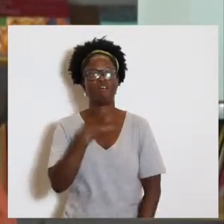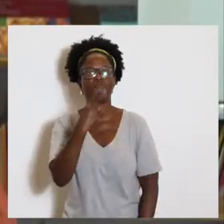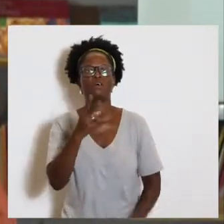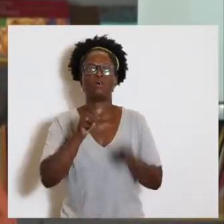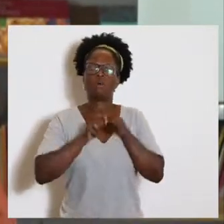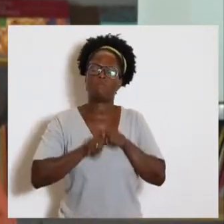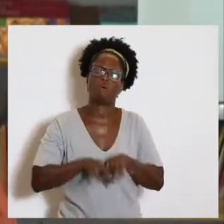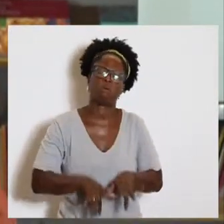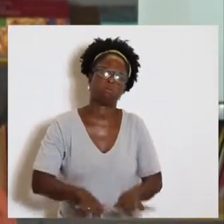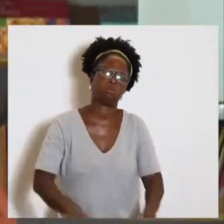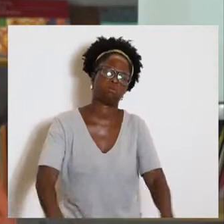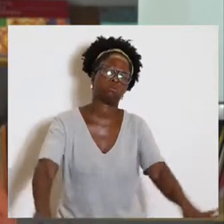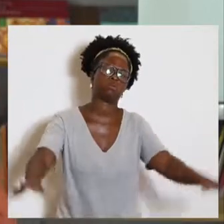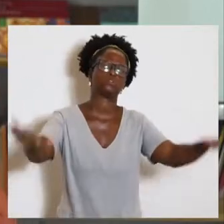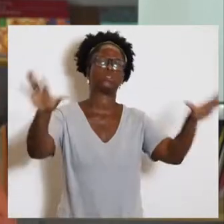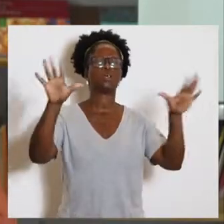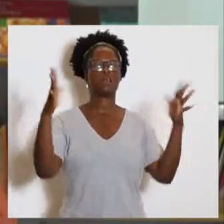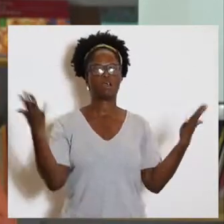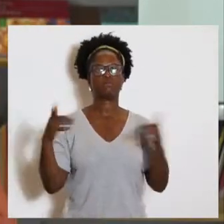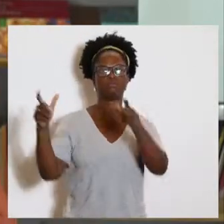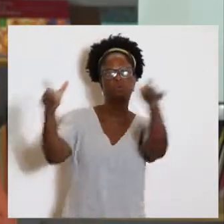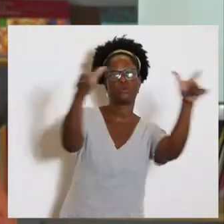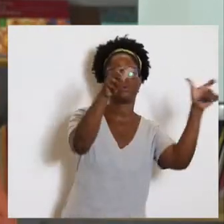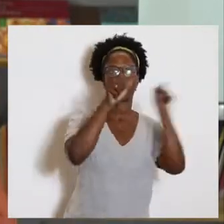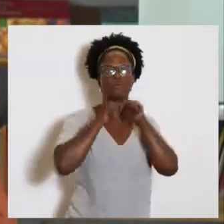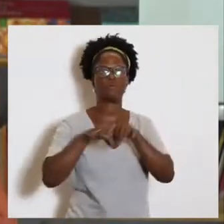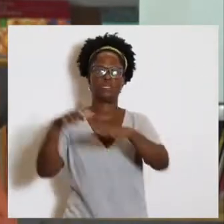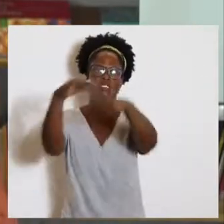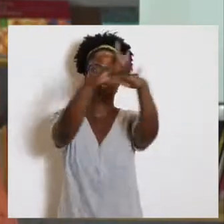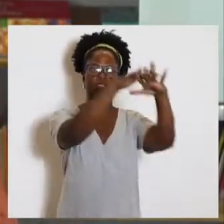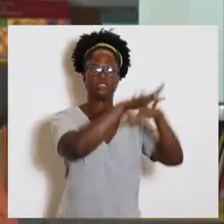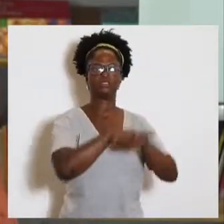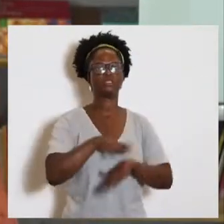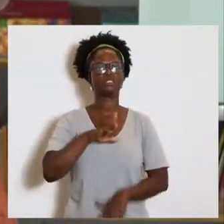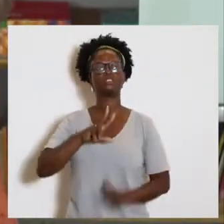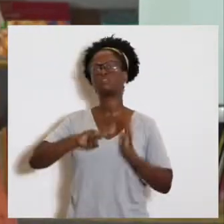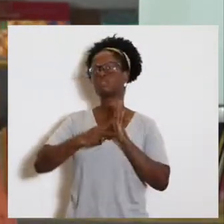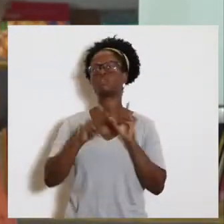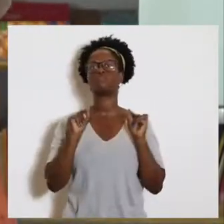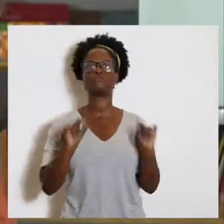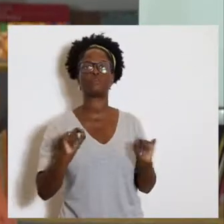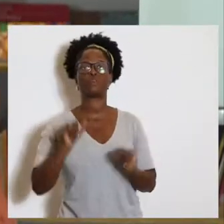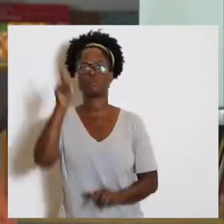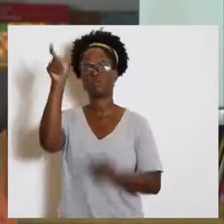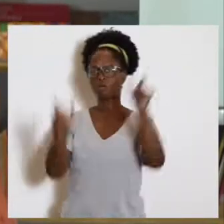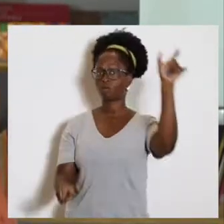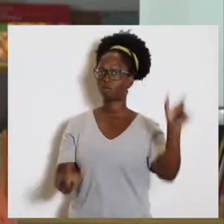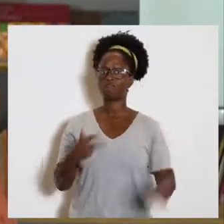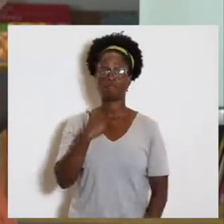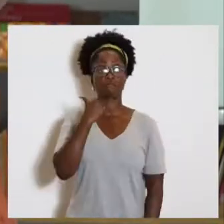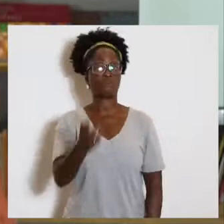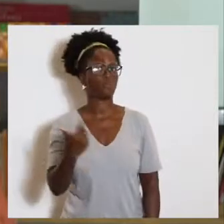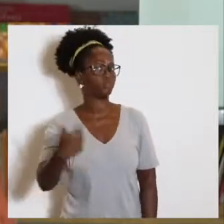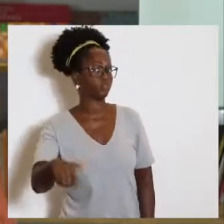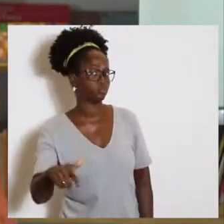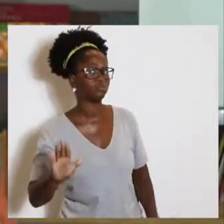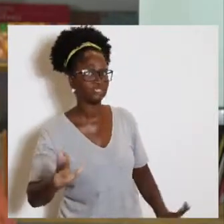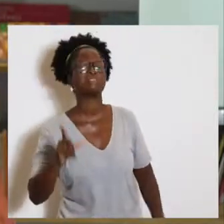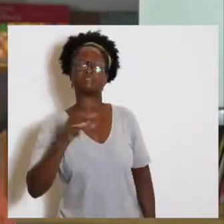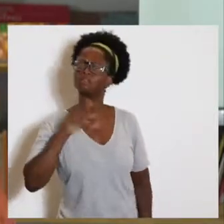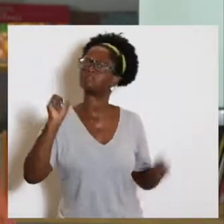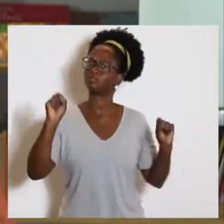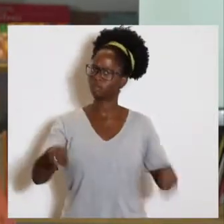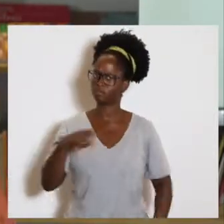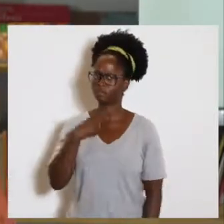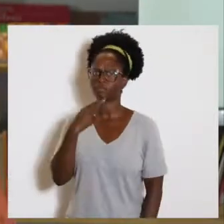voz e fazer com que elas chegassem a outros espaços da cidade isso não significa dizer que esse sujeito não tiveram voz o que não têm voz